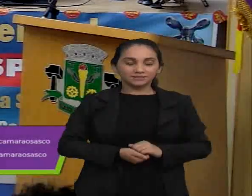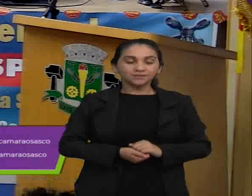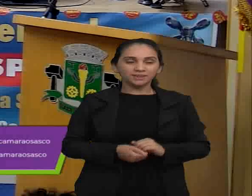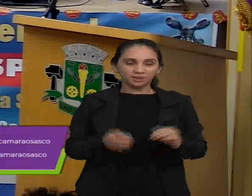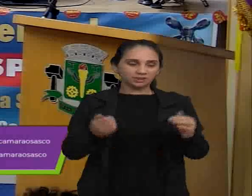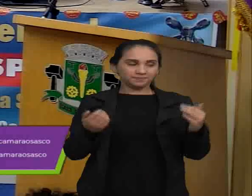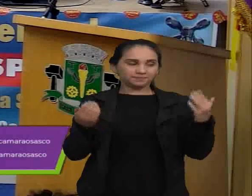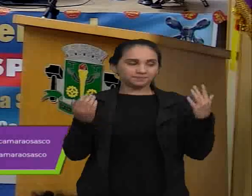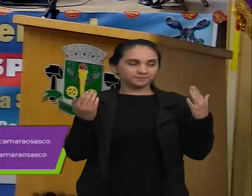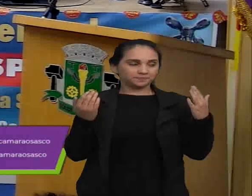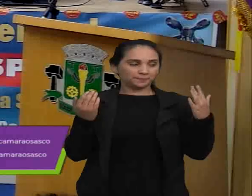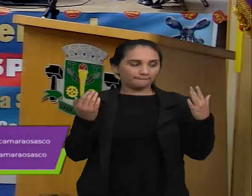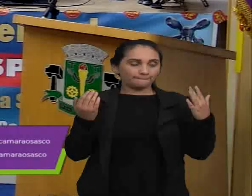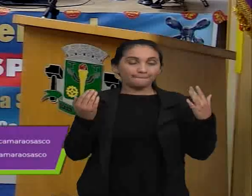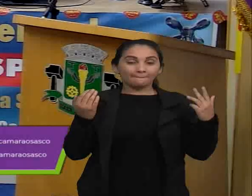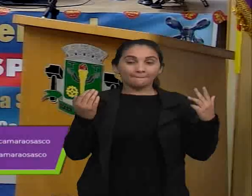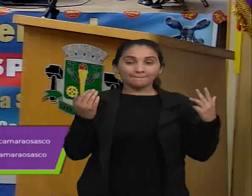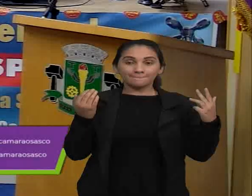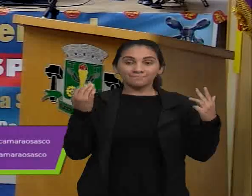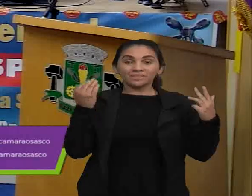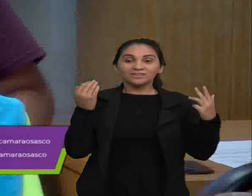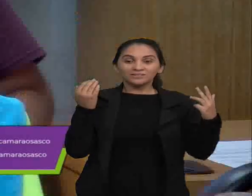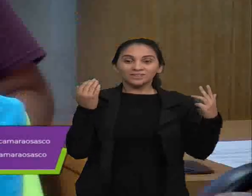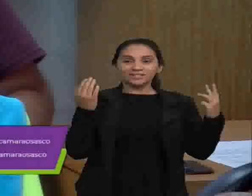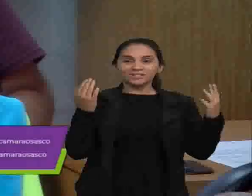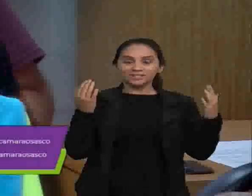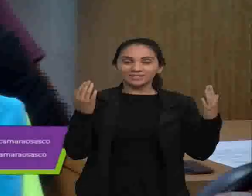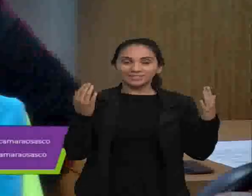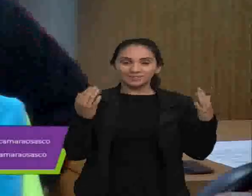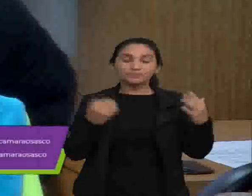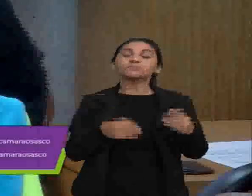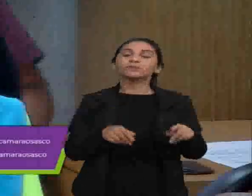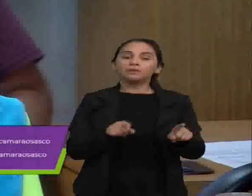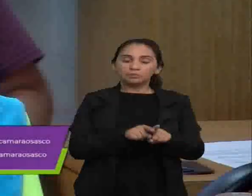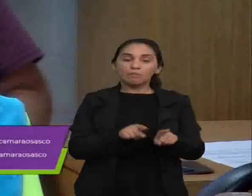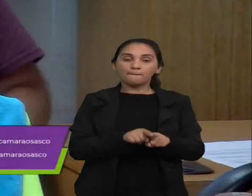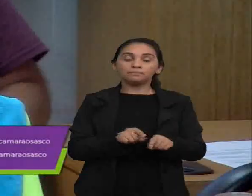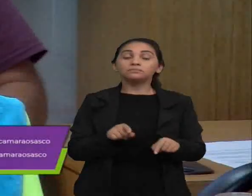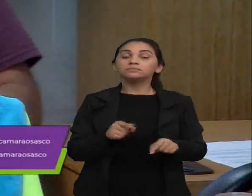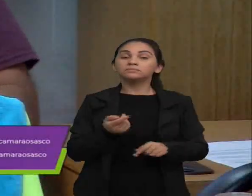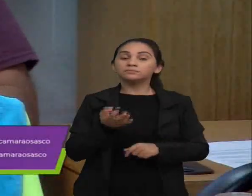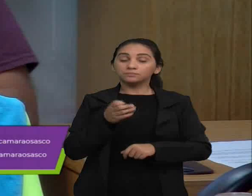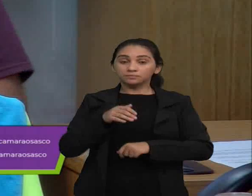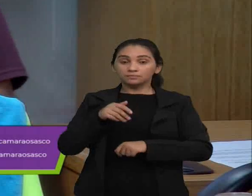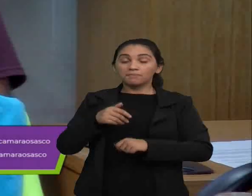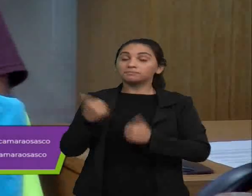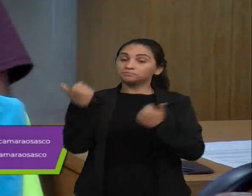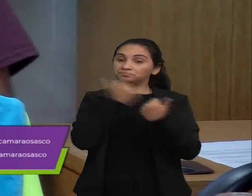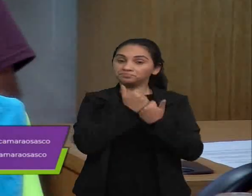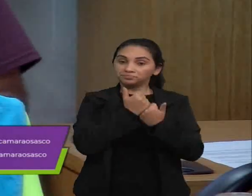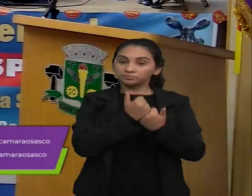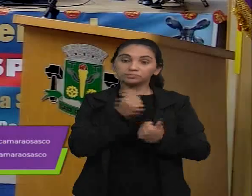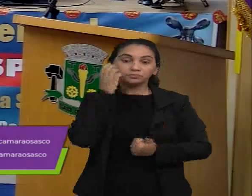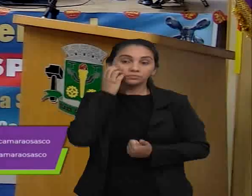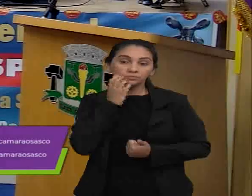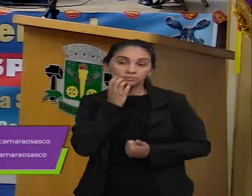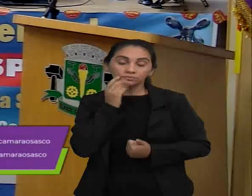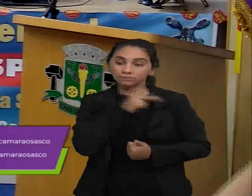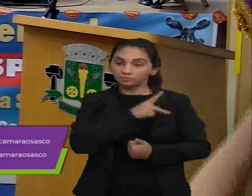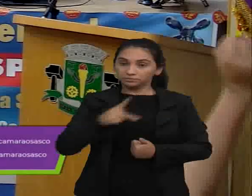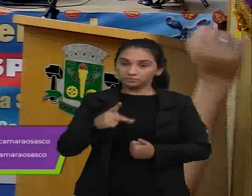eu gostaria de solicitar que o vereador Emerson vice-presidente assumisse a presidência para que eu possa fazer uso da palavra